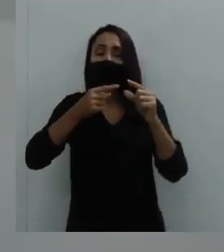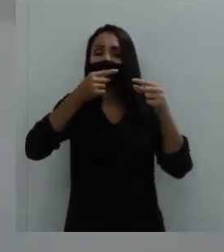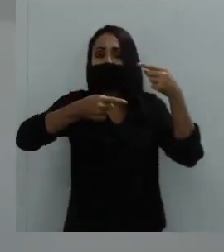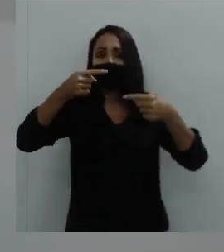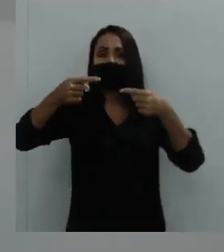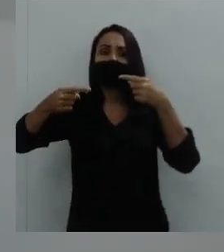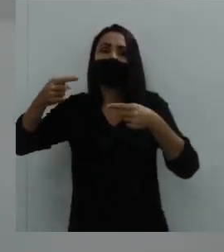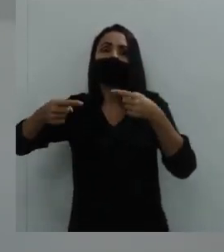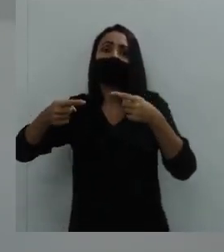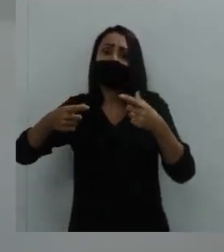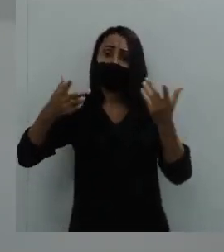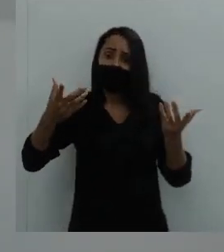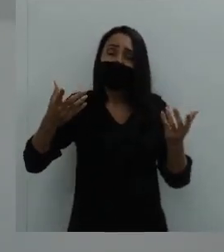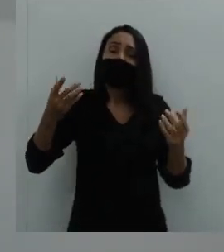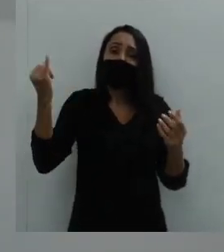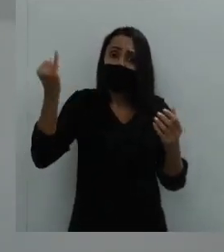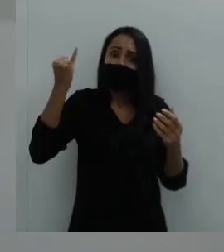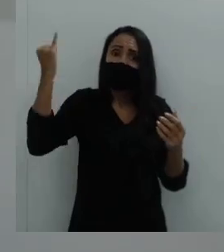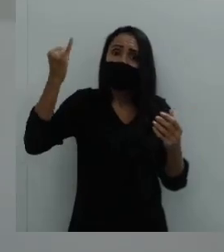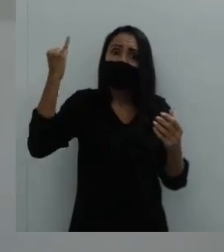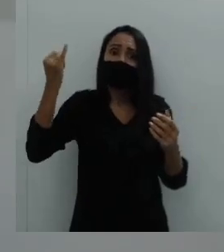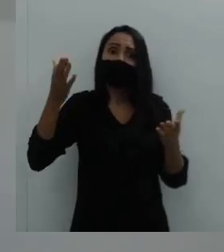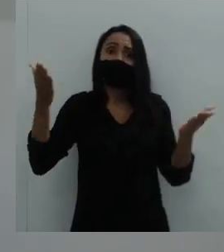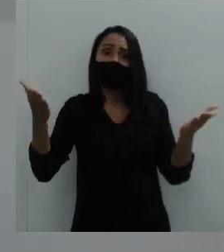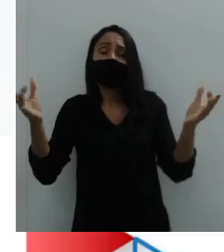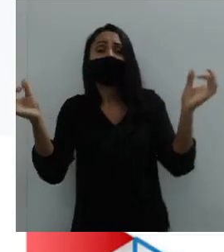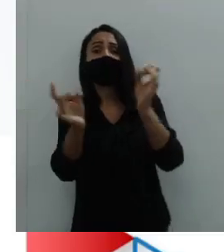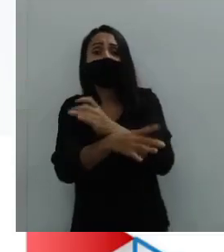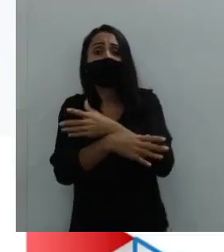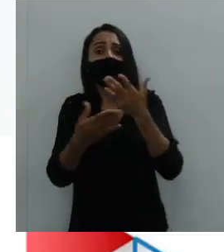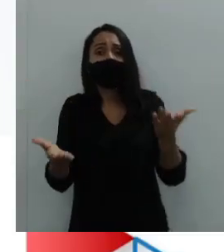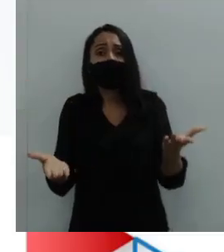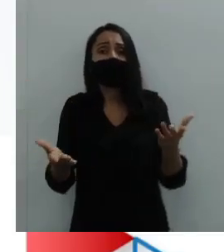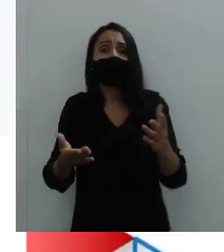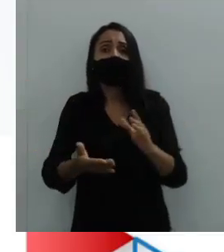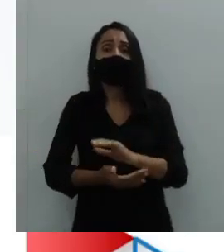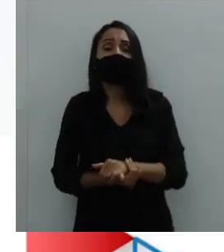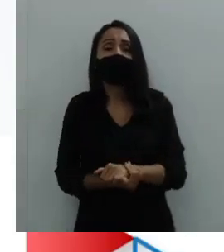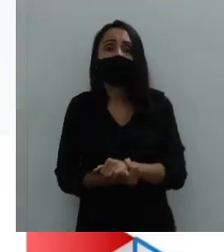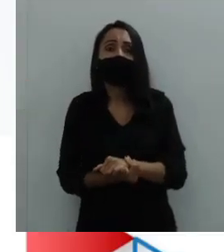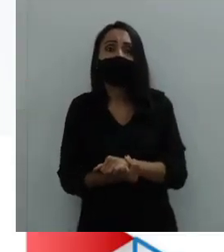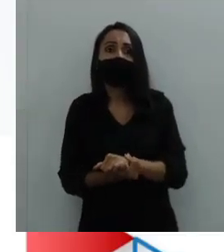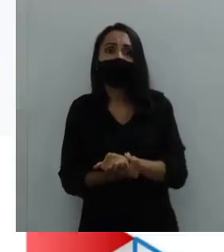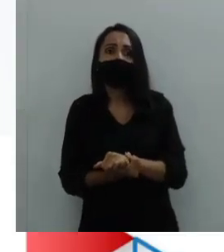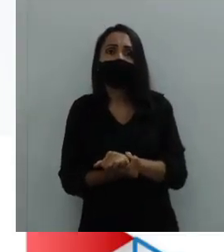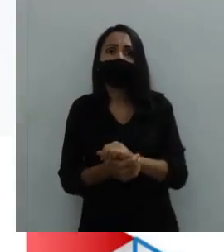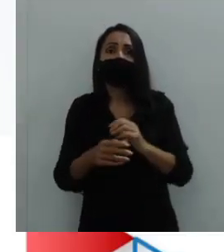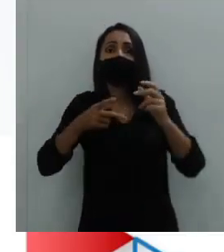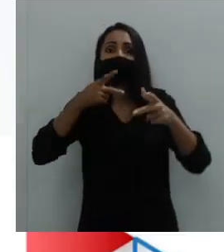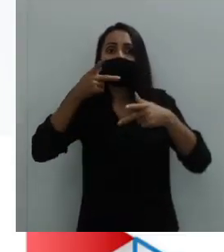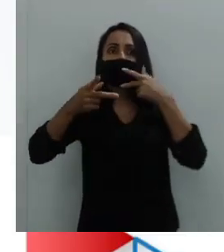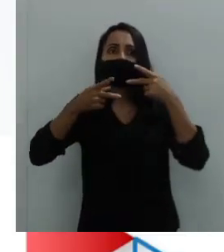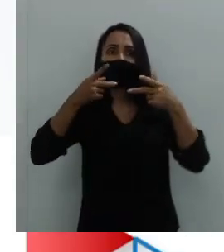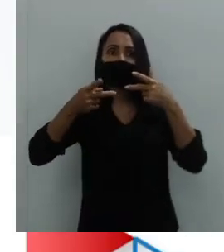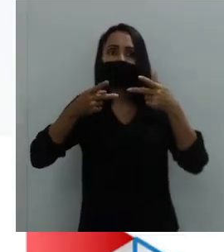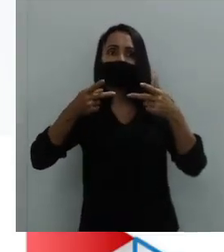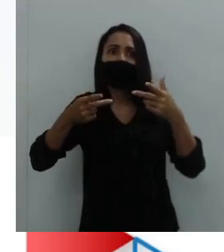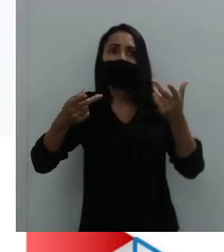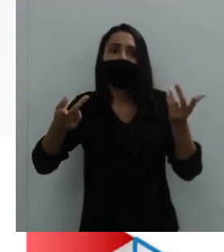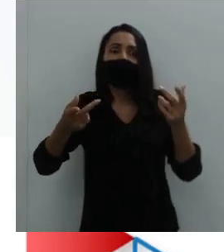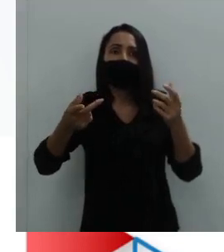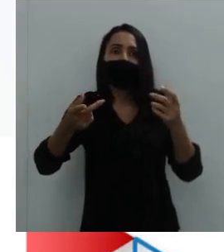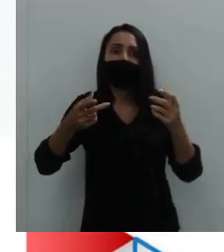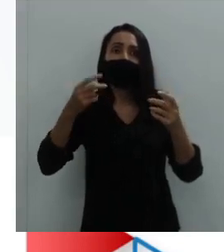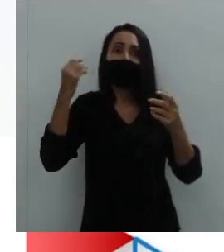simulado, seria interessante. E aqui eu finalizo com a seguinte questão. Olhem só aqui. A fala é uma atividade